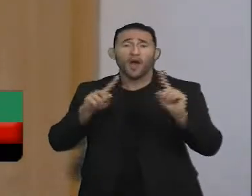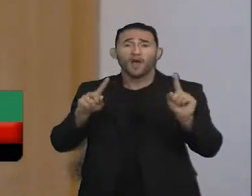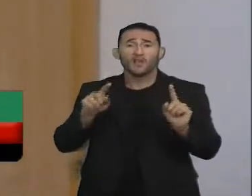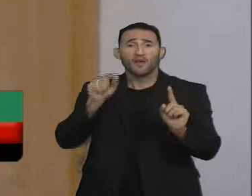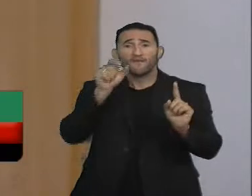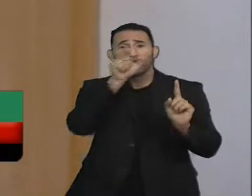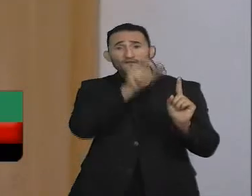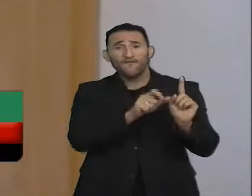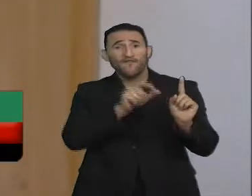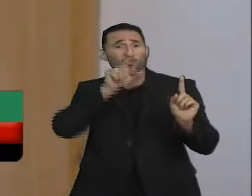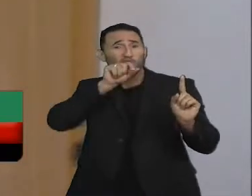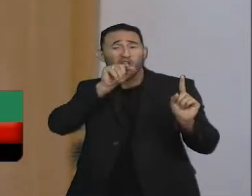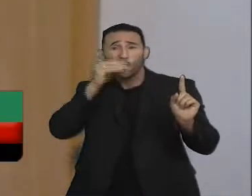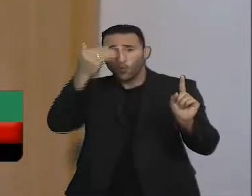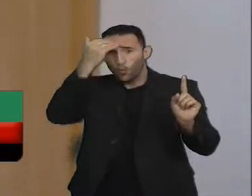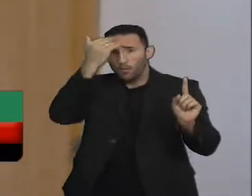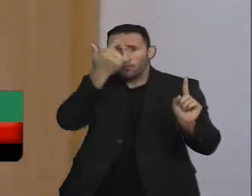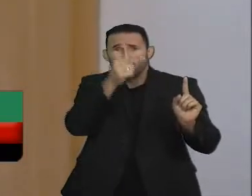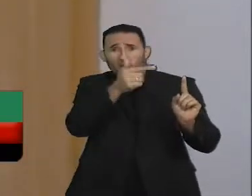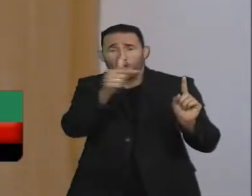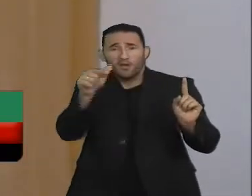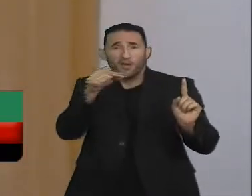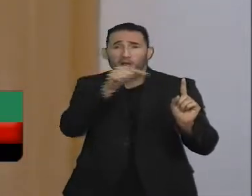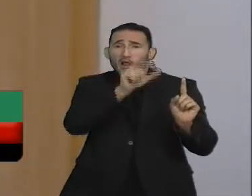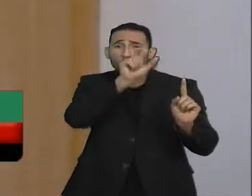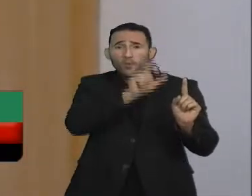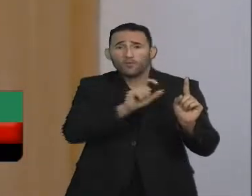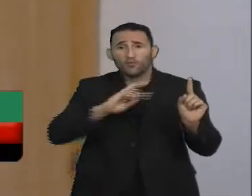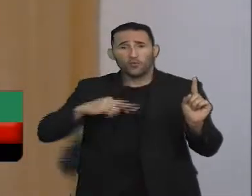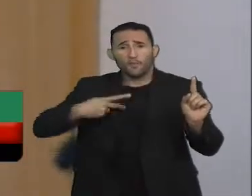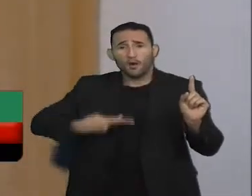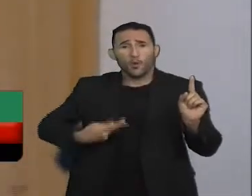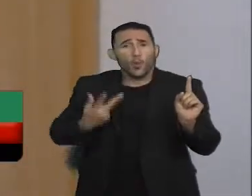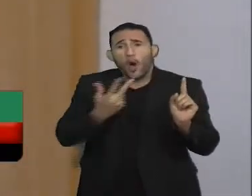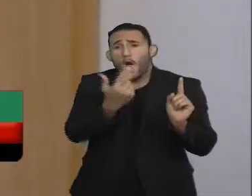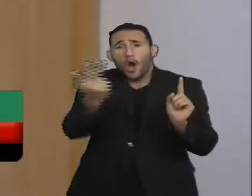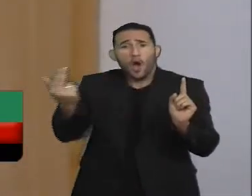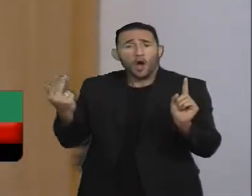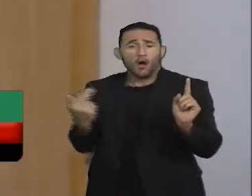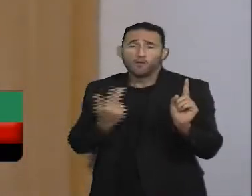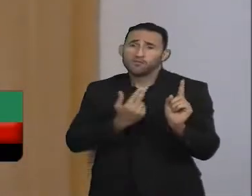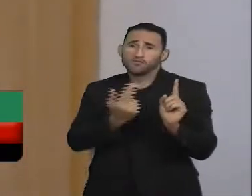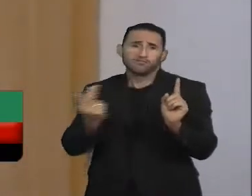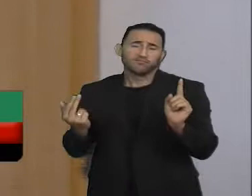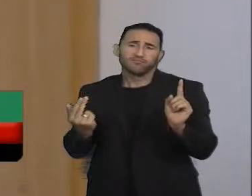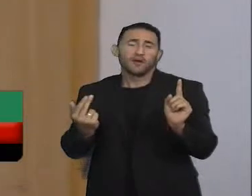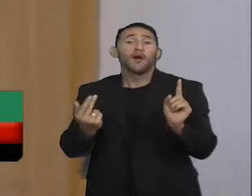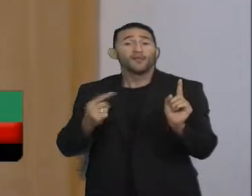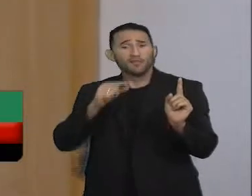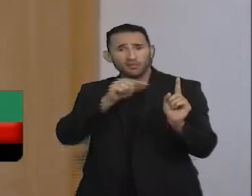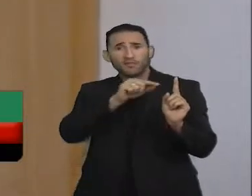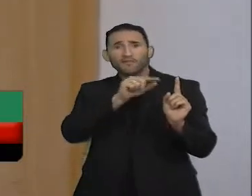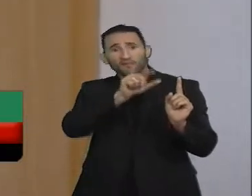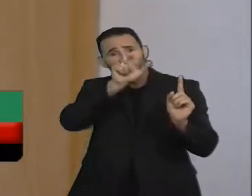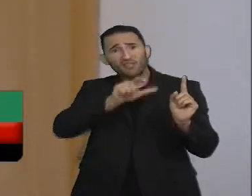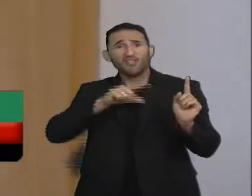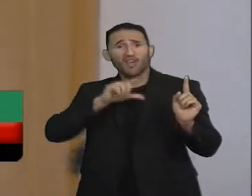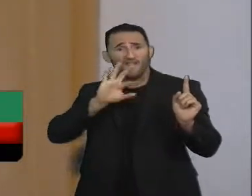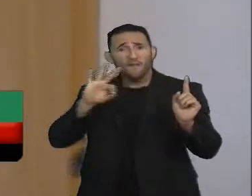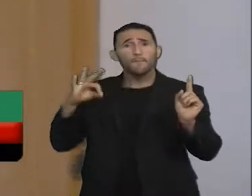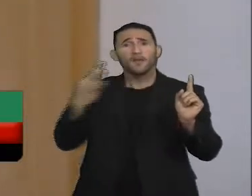que o servidor quer. O servidor é um ser humano igual a todos os outros, né? E ele tem família, ele, quando